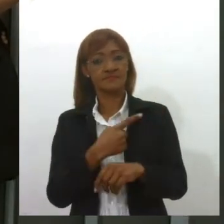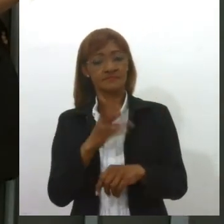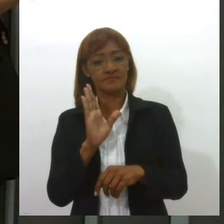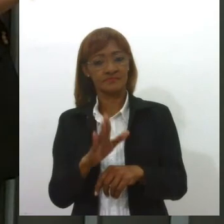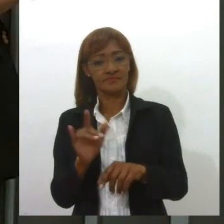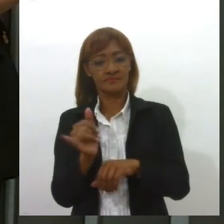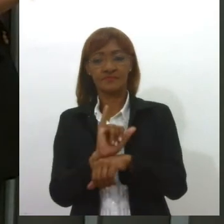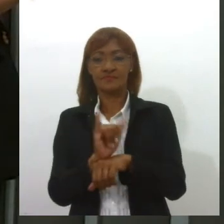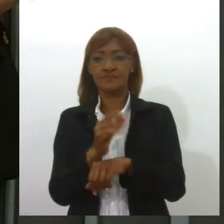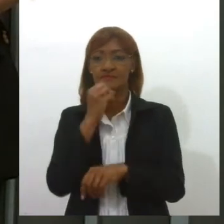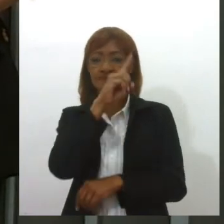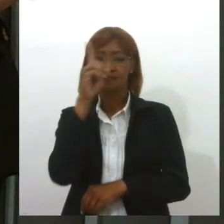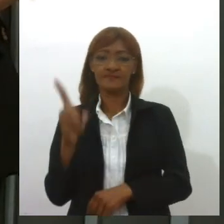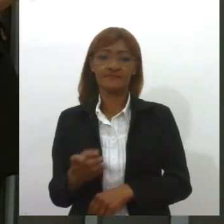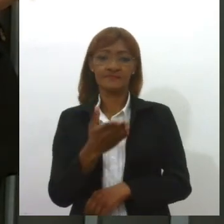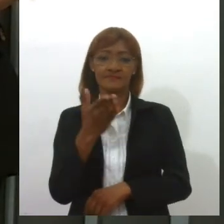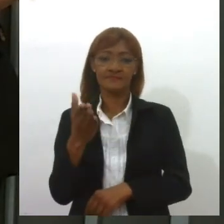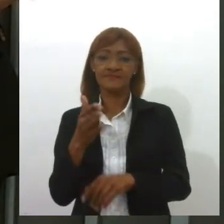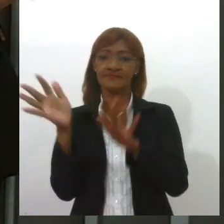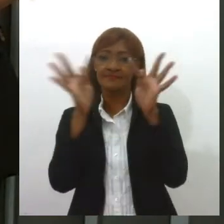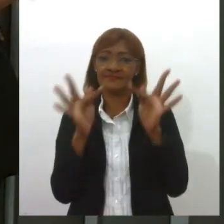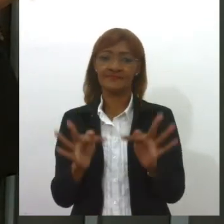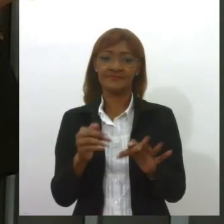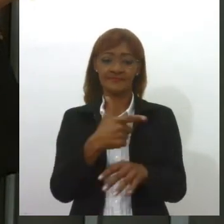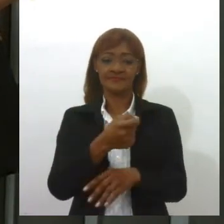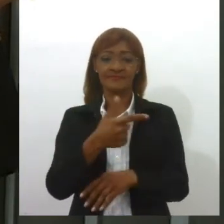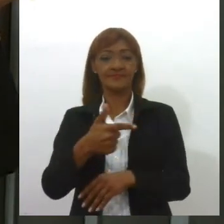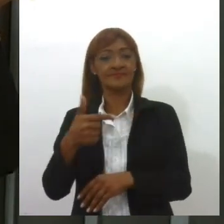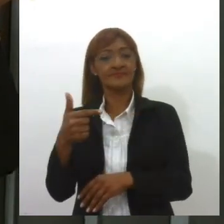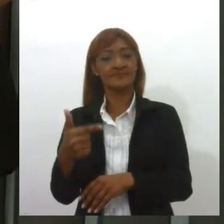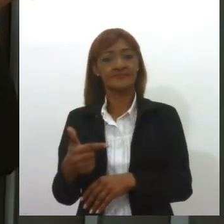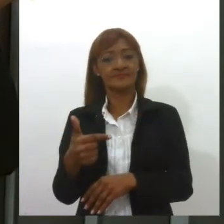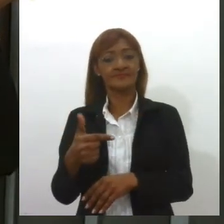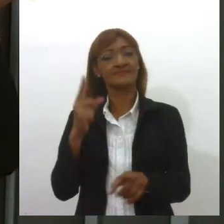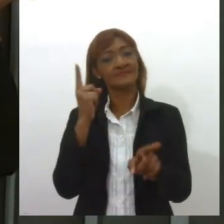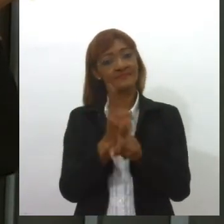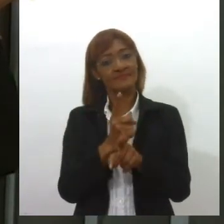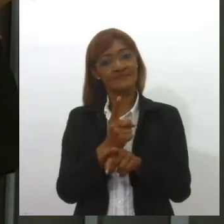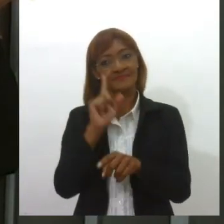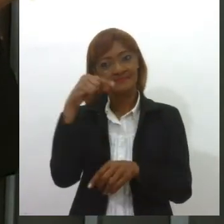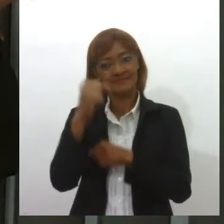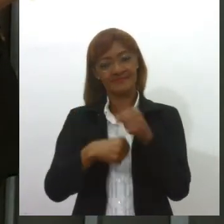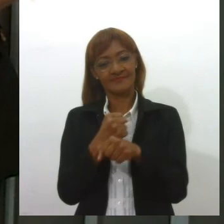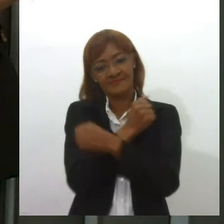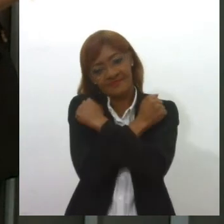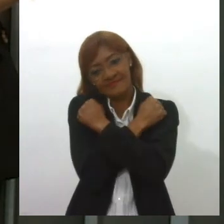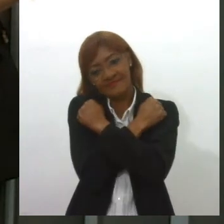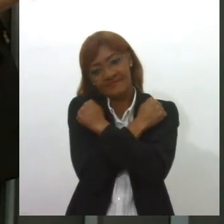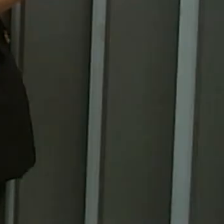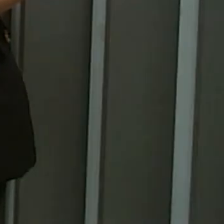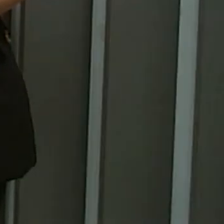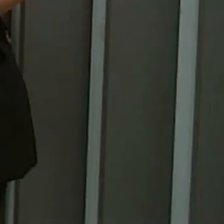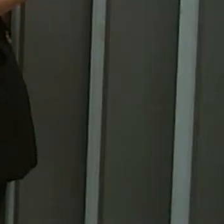YouTube. Bom dia para você, feliz 2022, a gente se encontra ano que vem. Um abraço!